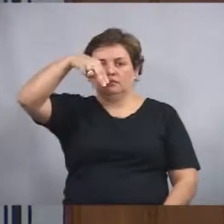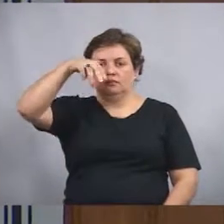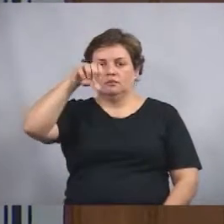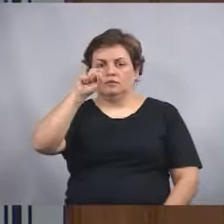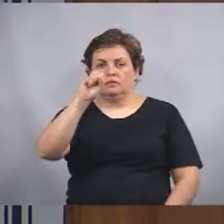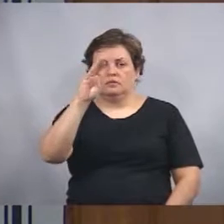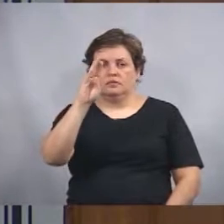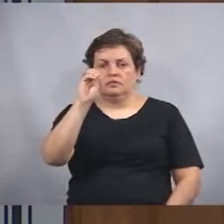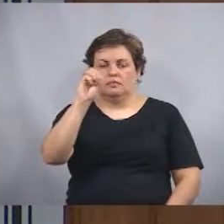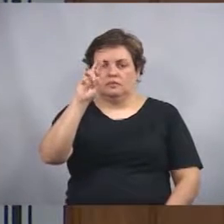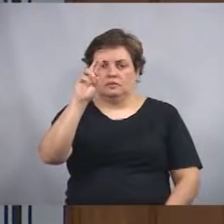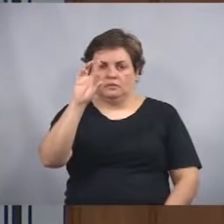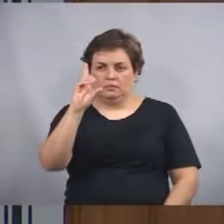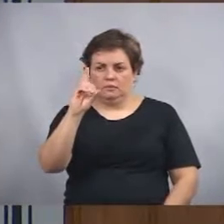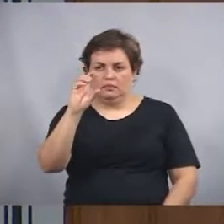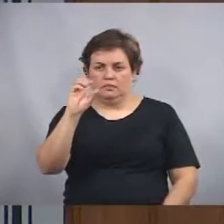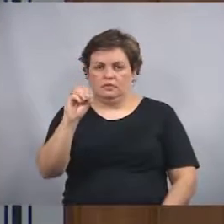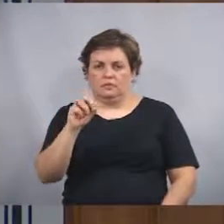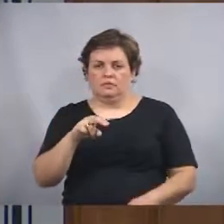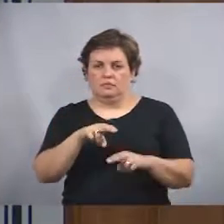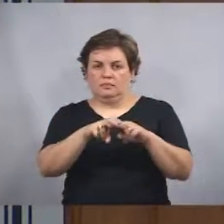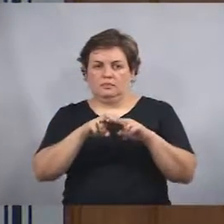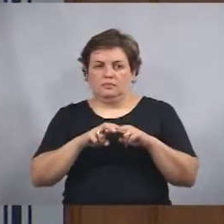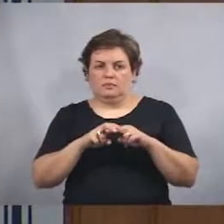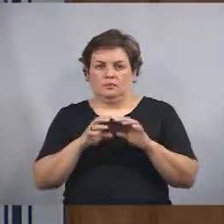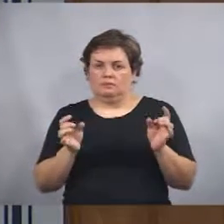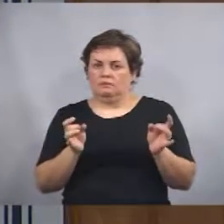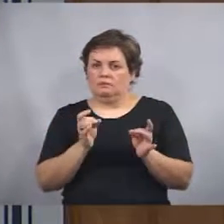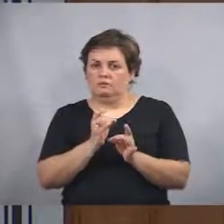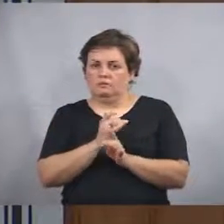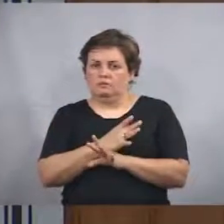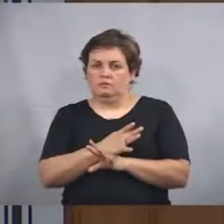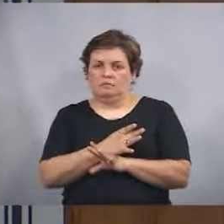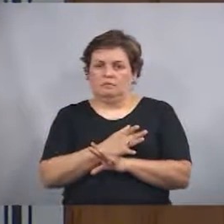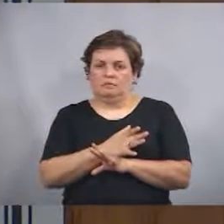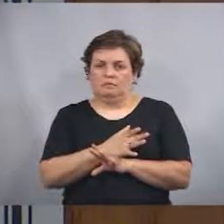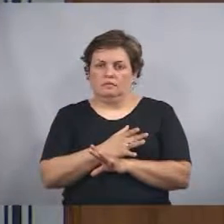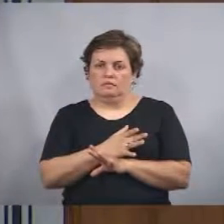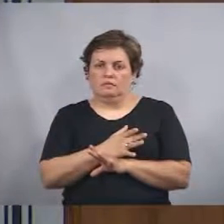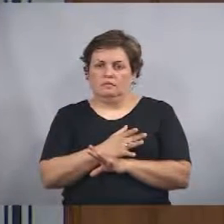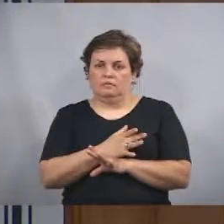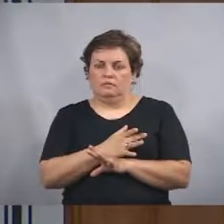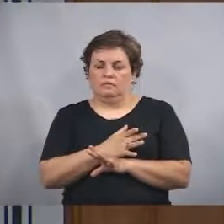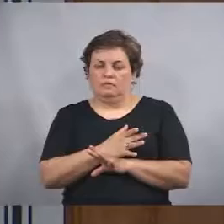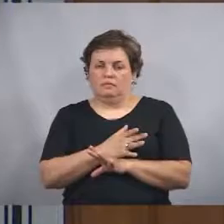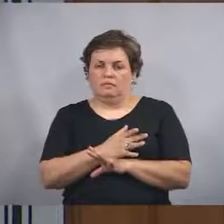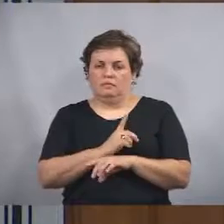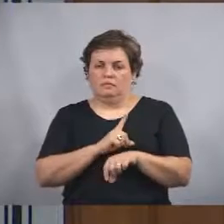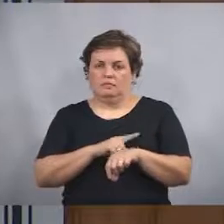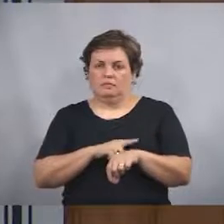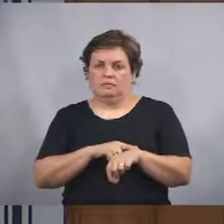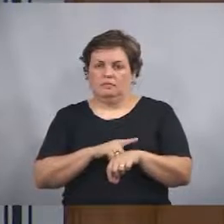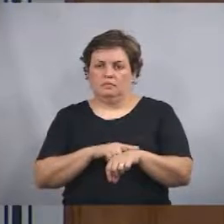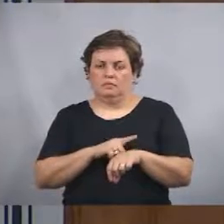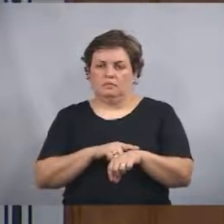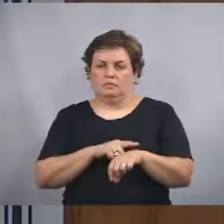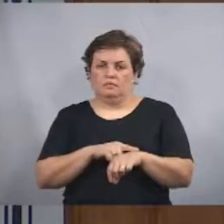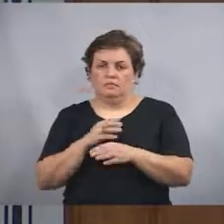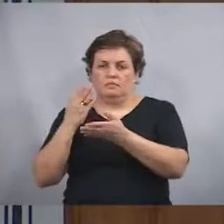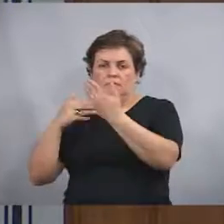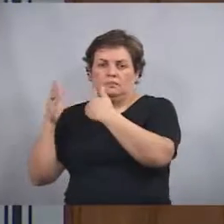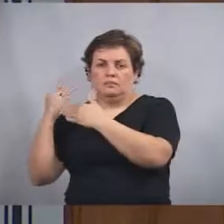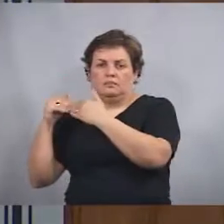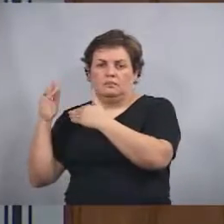e por conta do término de validade do